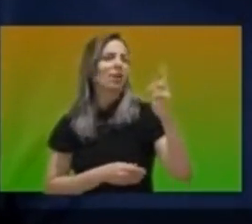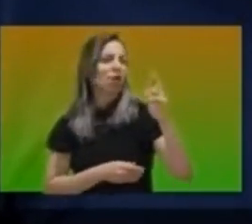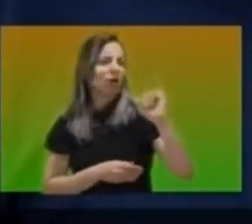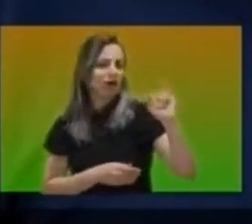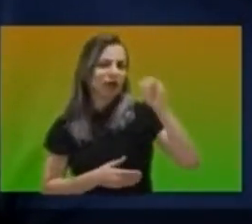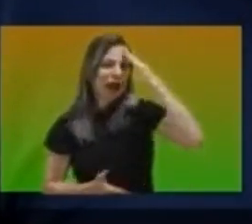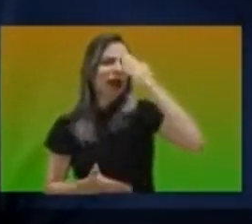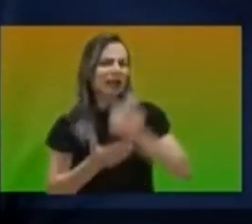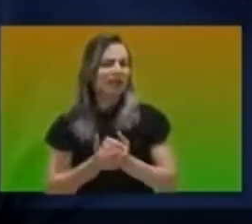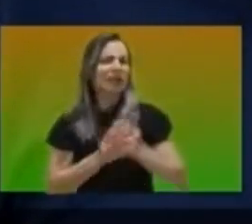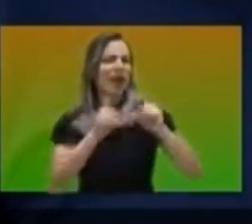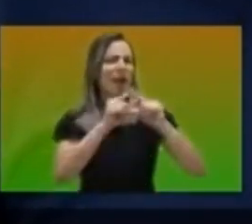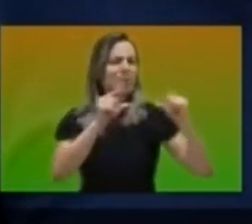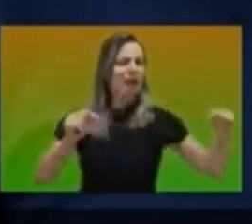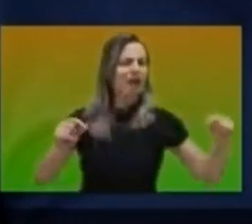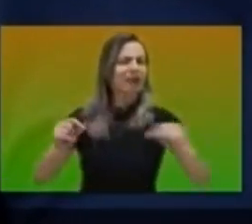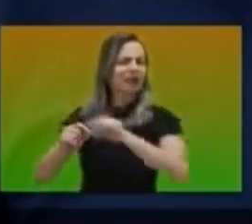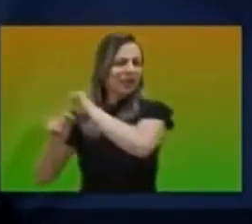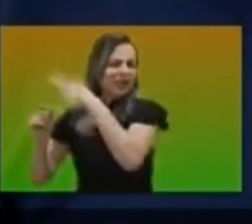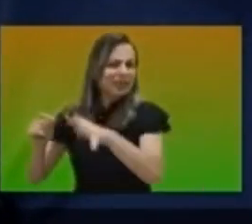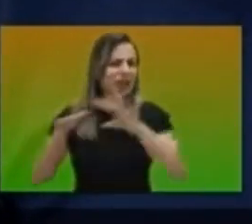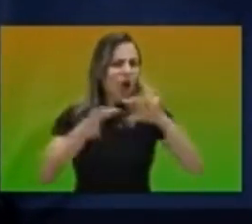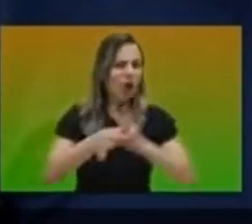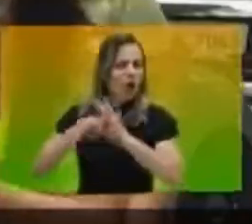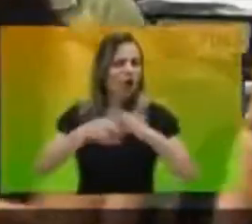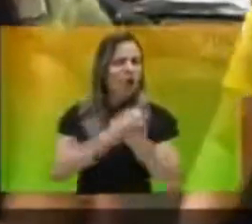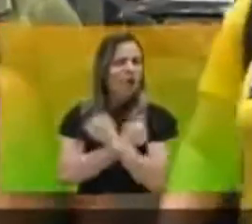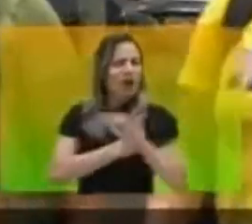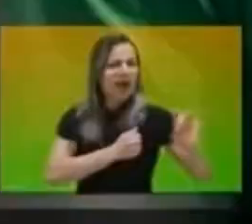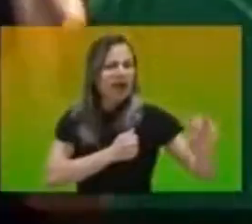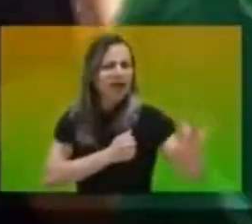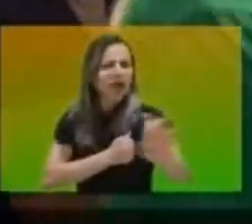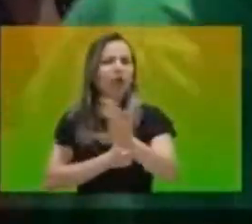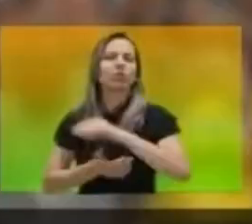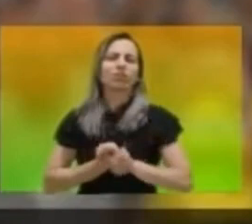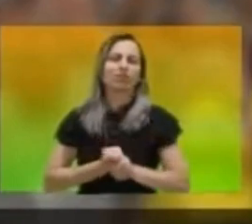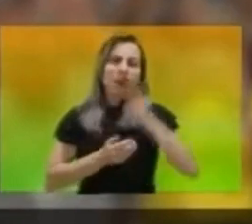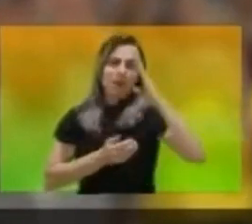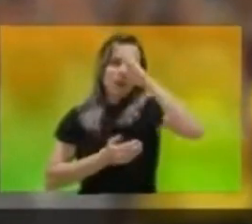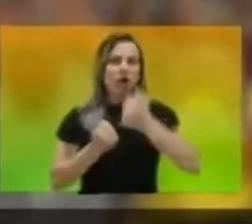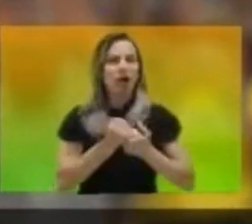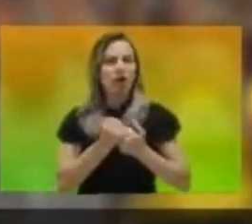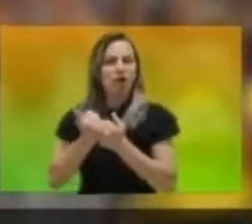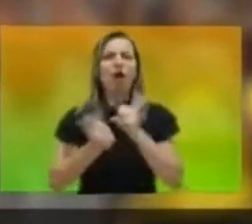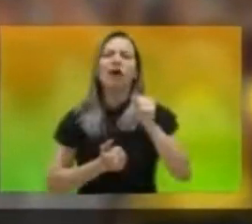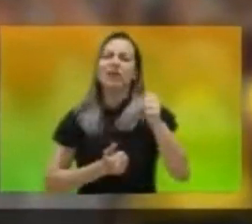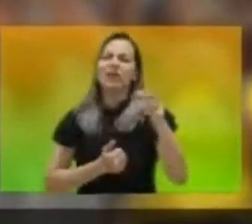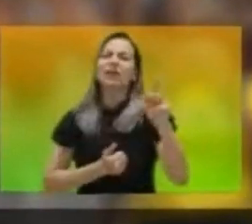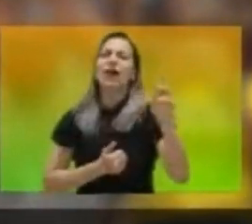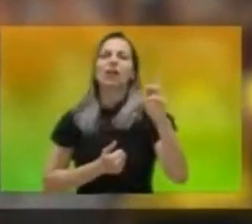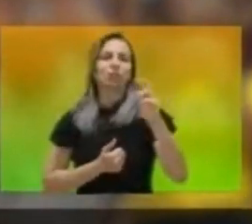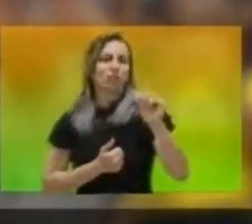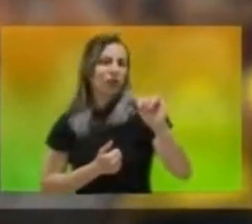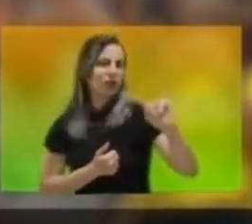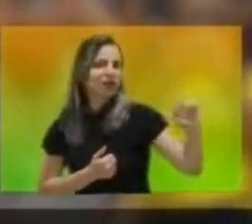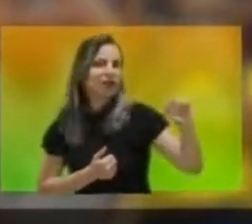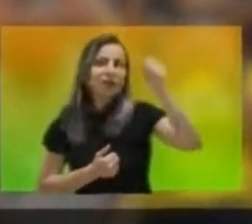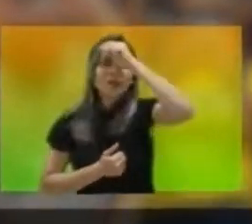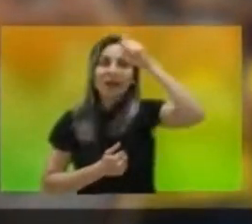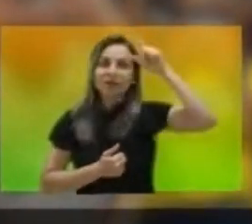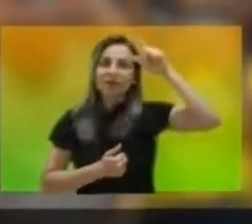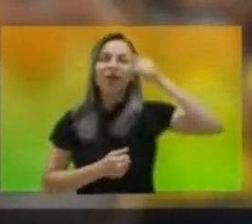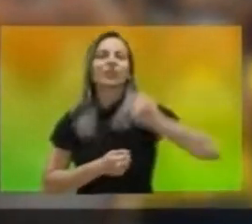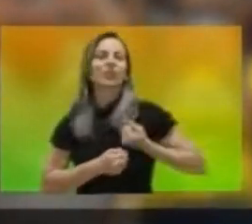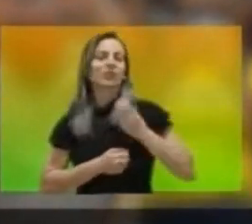Sartori. Pode ter certeza. Santos e Brasília em conexão. Um abraço a todos. Quem é Bolsonaro vota. Ivan Sartori, prefeito.